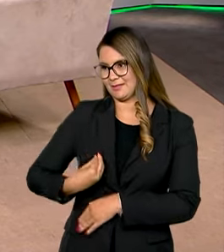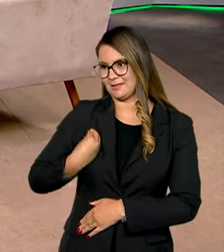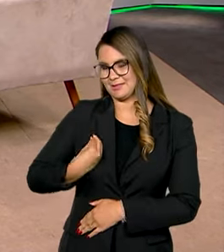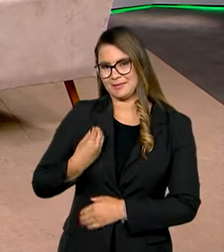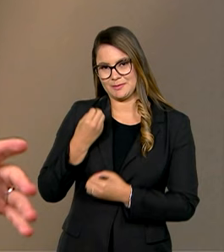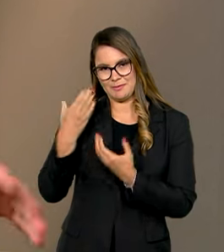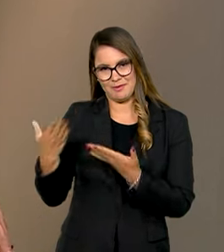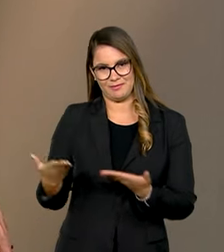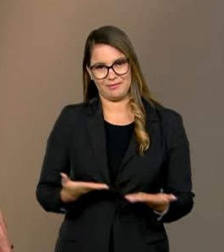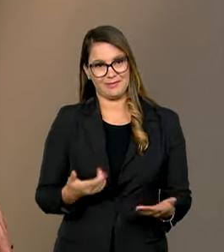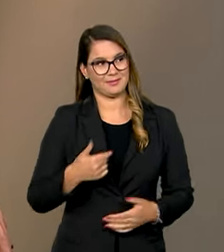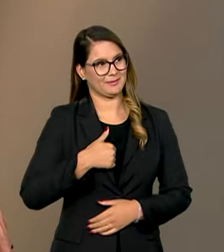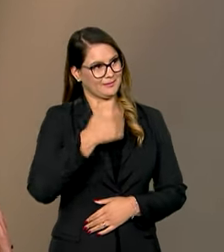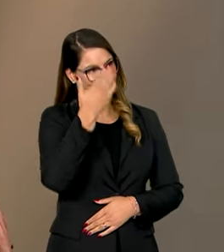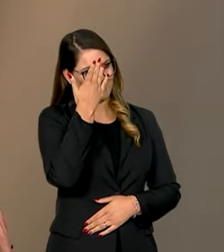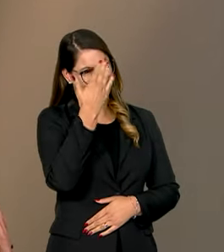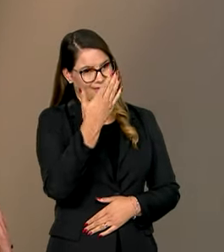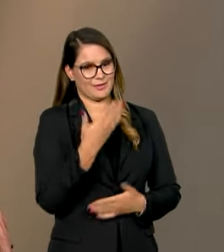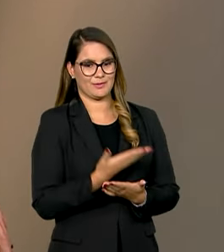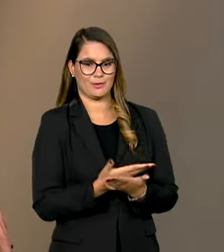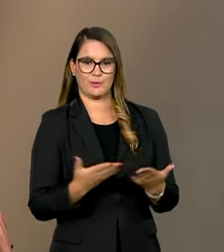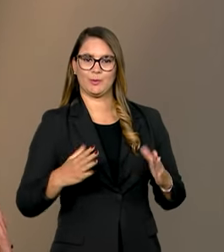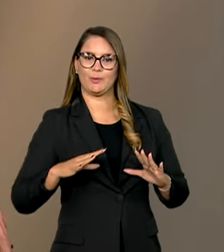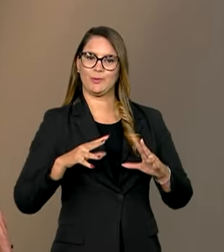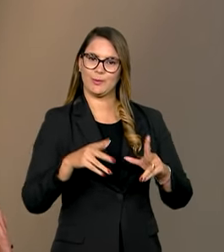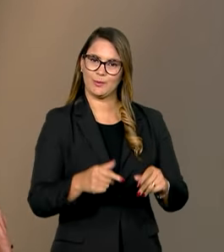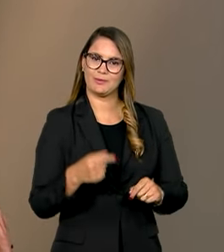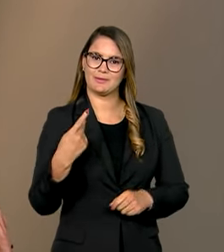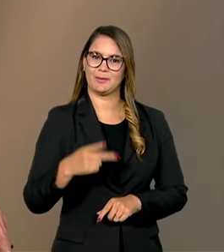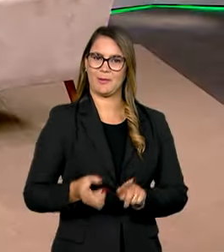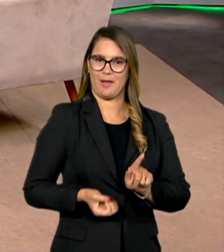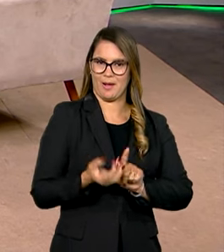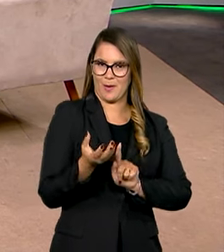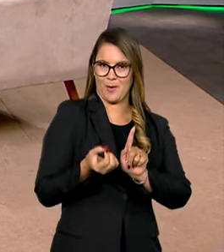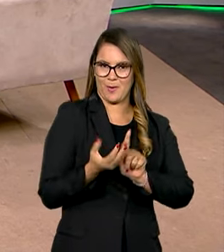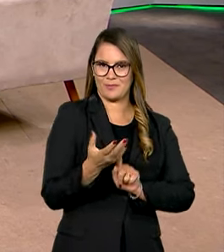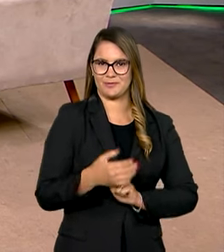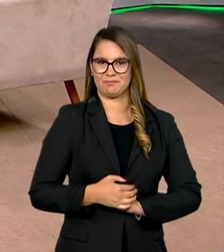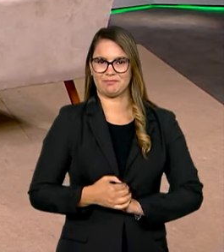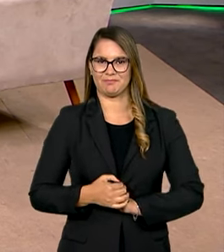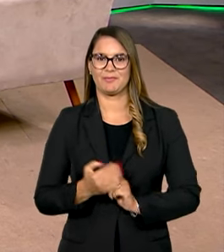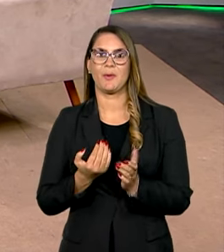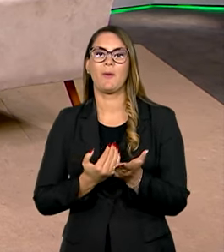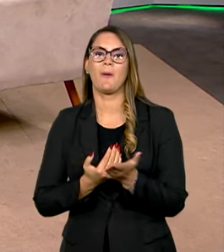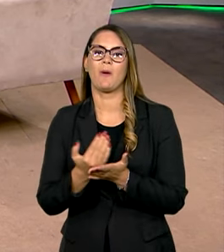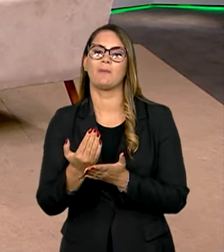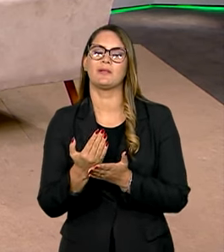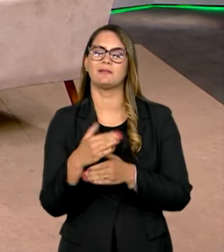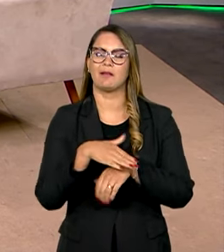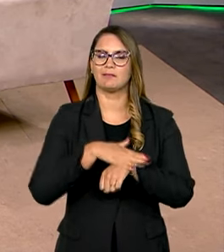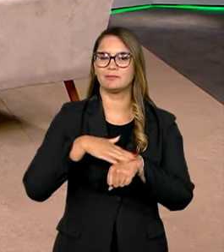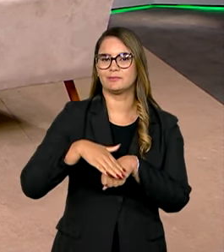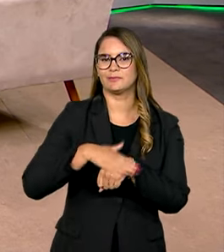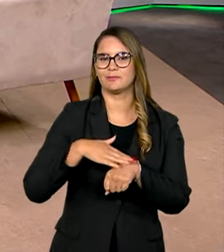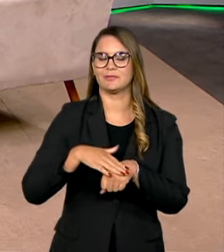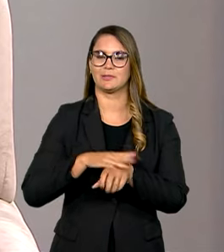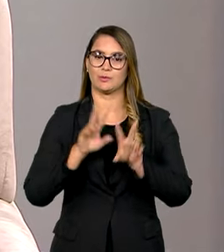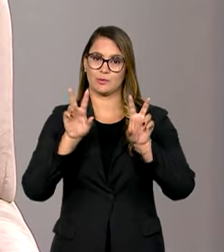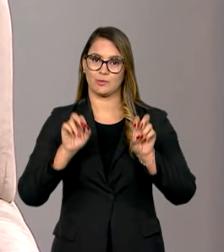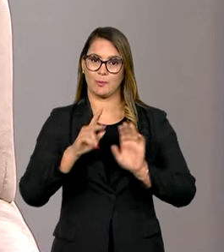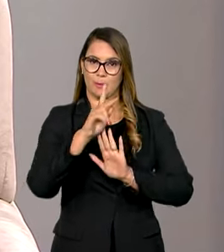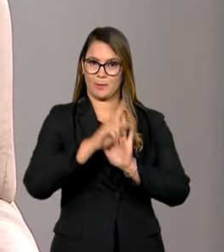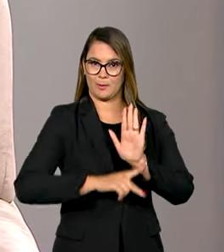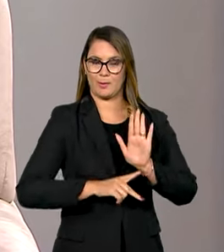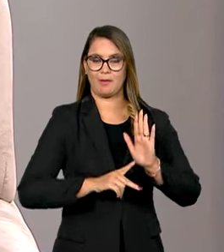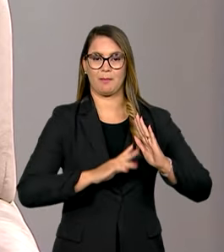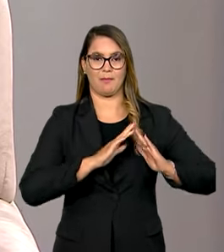bem-vindo. Eu que agradeço, Roberto, a vocês e a tudo que faz aqui o Canal Gov. E a gente vai começar conversando aí sobre o programa Minha